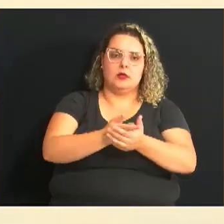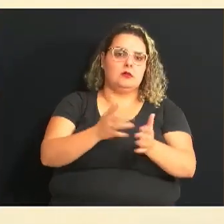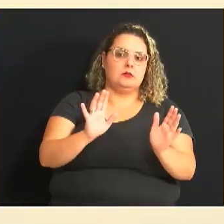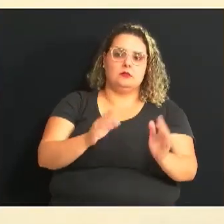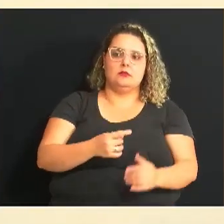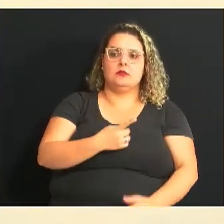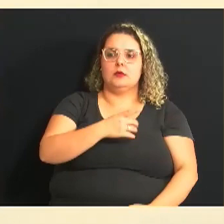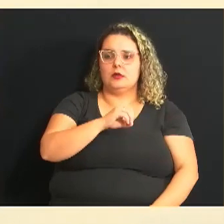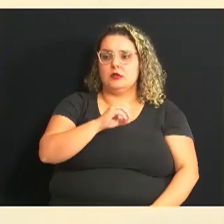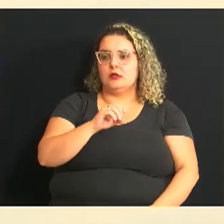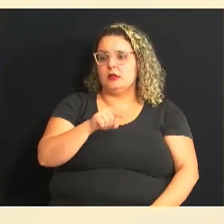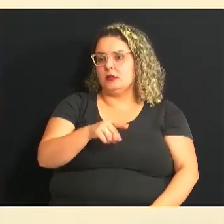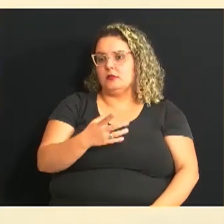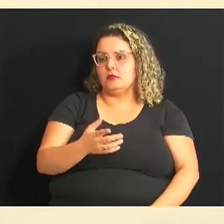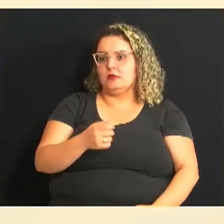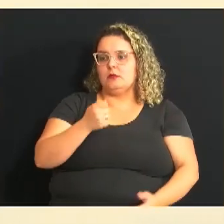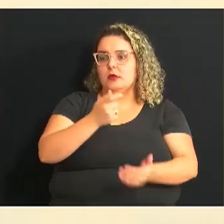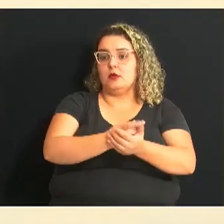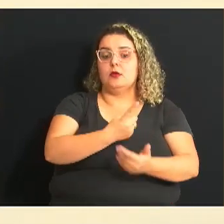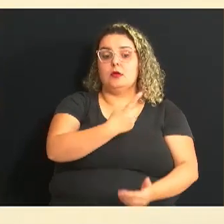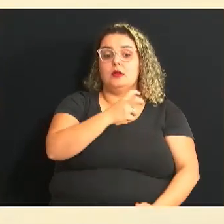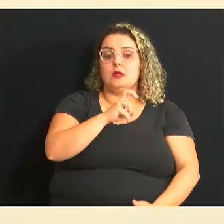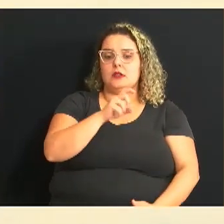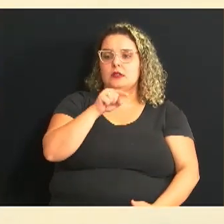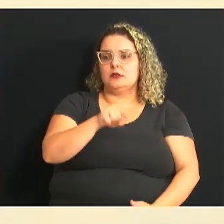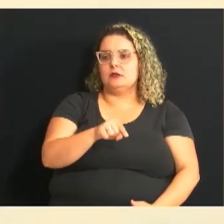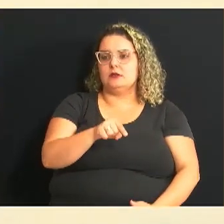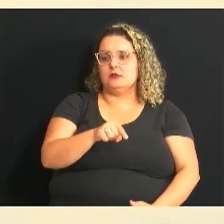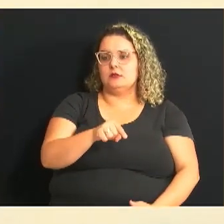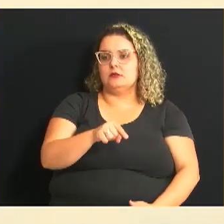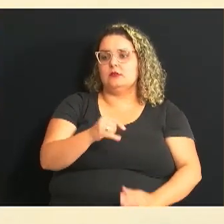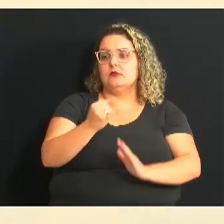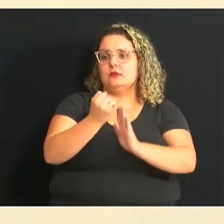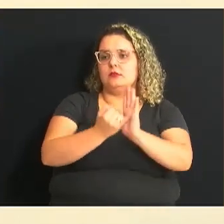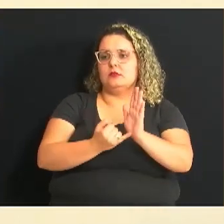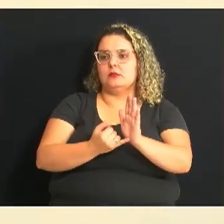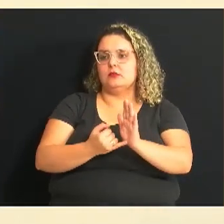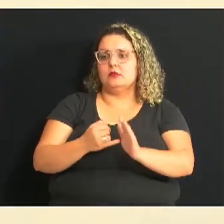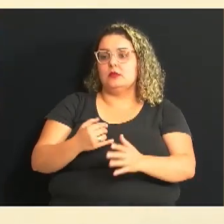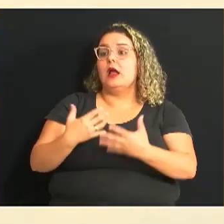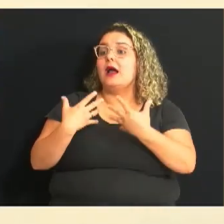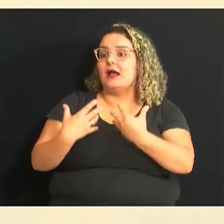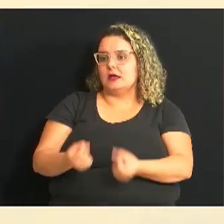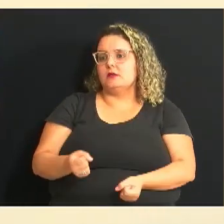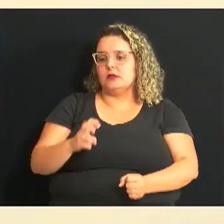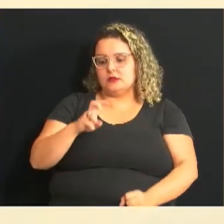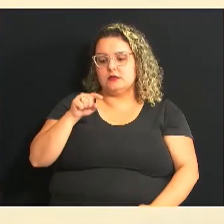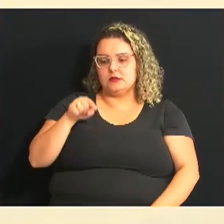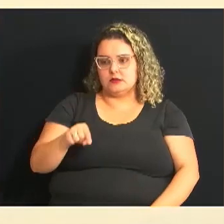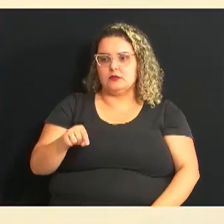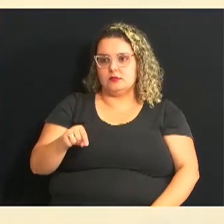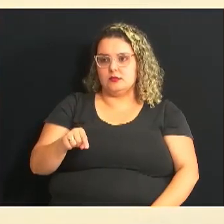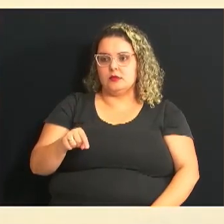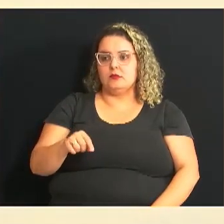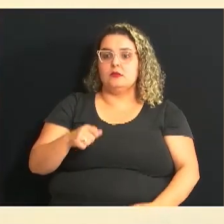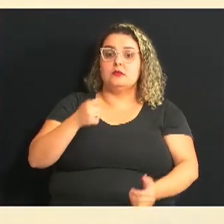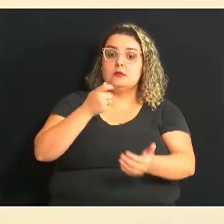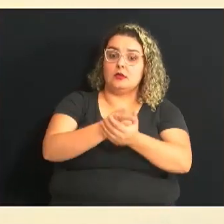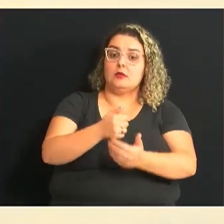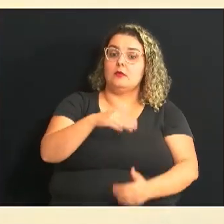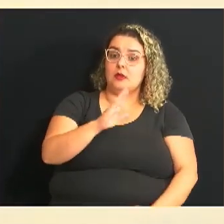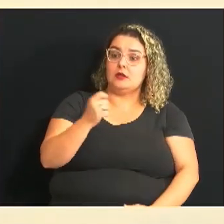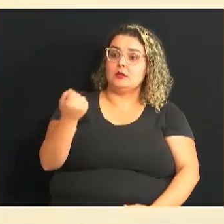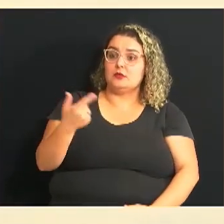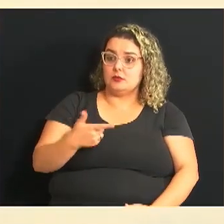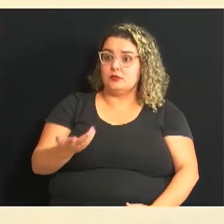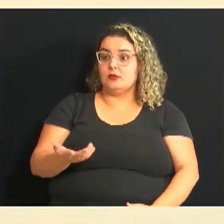né? Você pagou 15 mil. Então você tem um imposto a restituir de R$5.000, concorda? Você Sim. pagou mais do que você